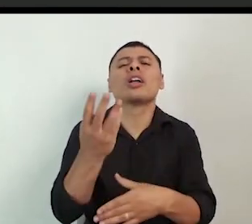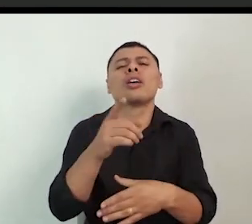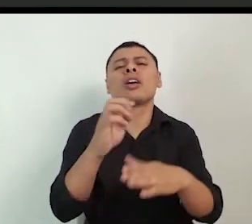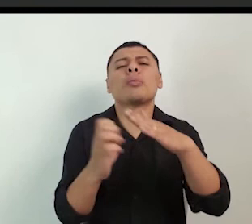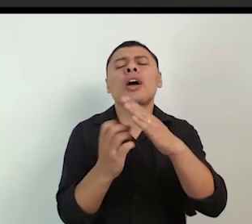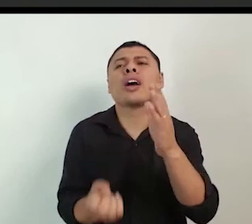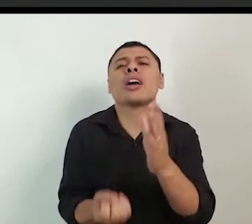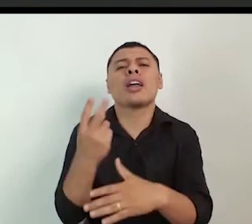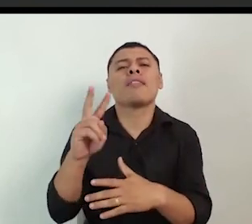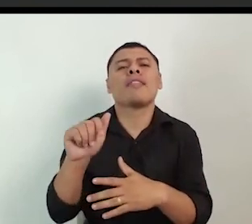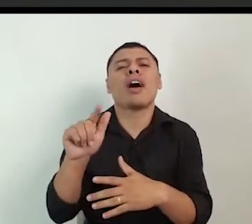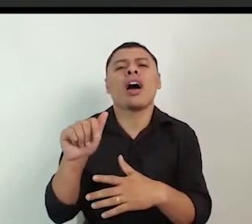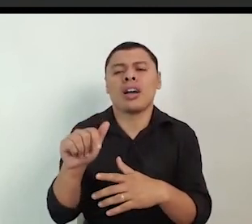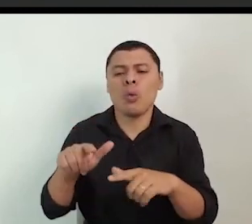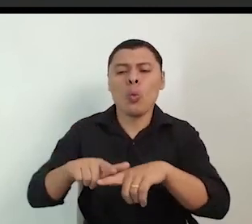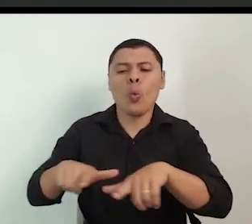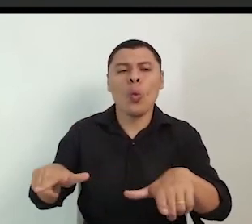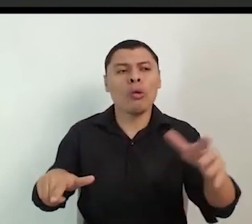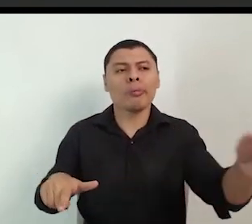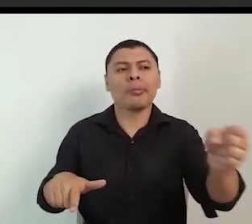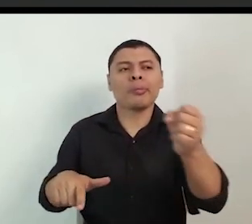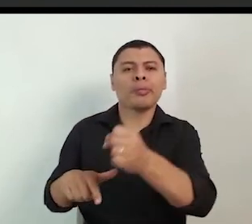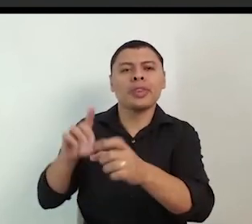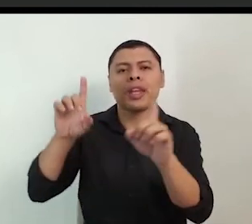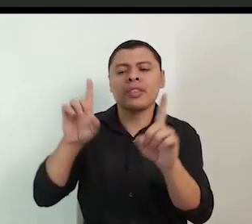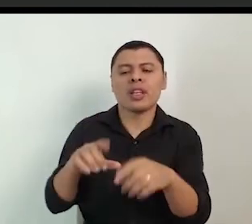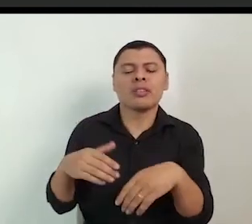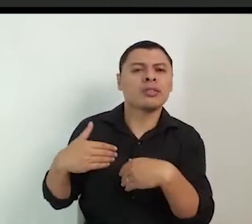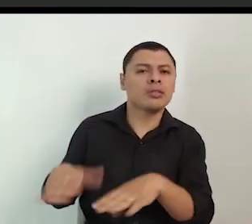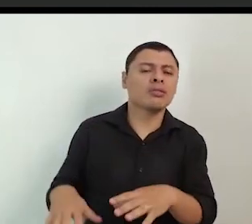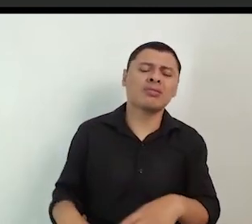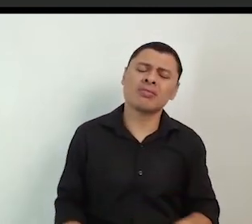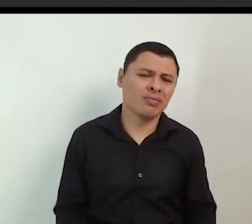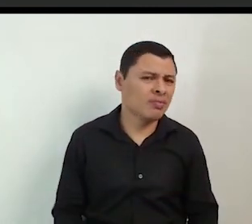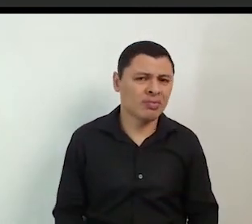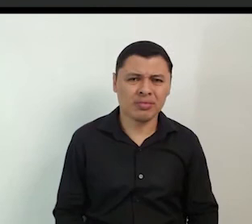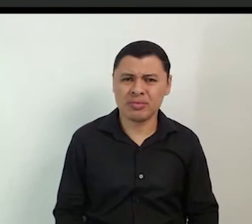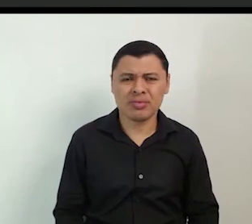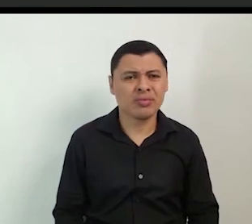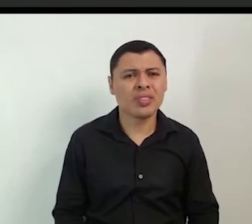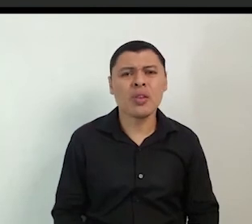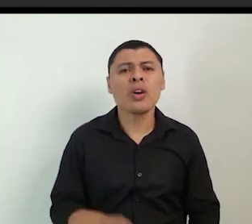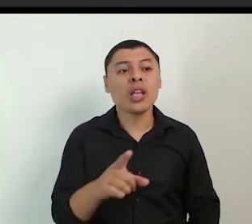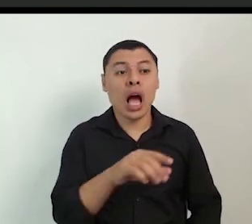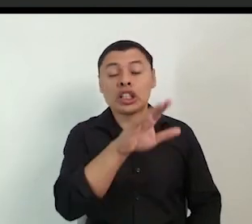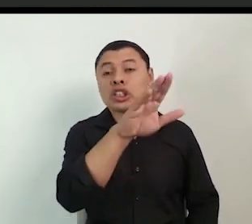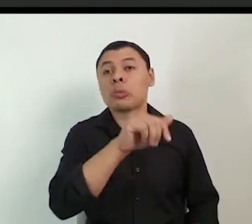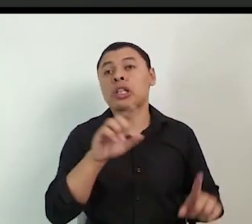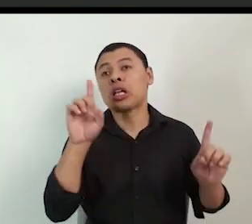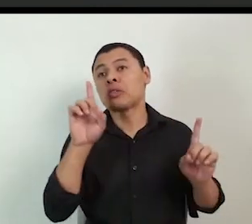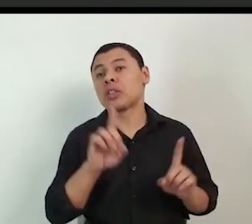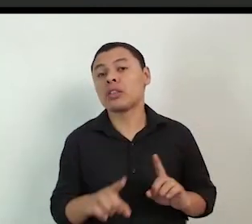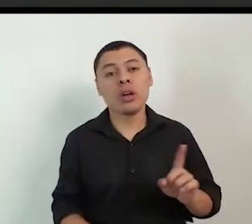cumprir cotas. Contratem pessoas, não contratem deficiência, não contratem